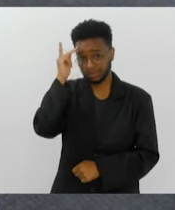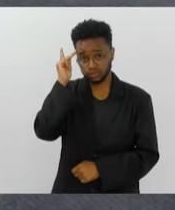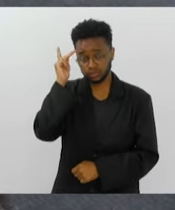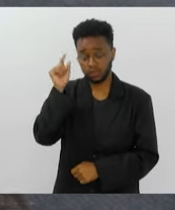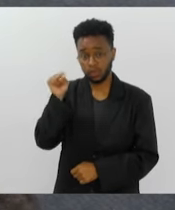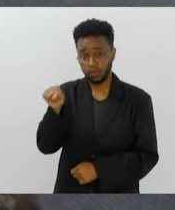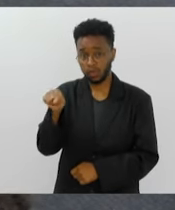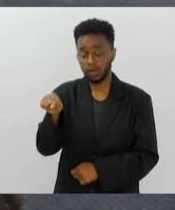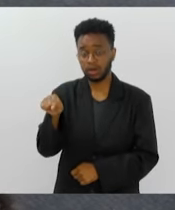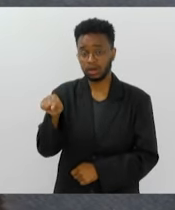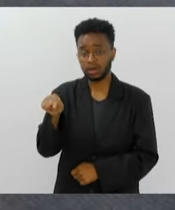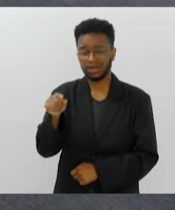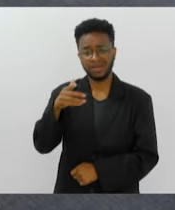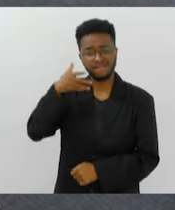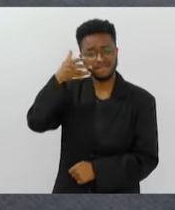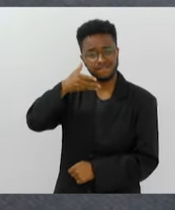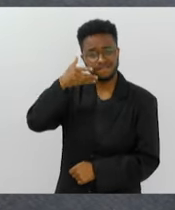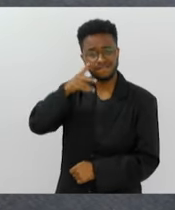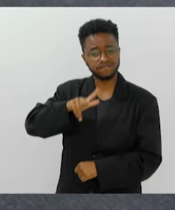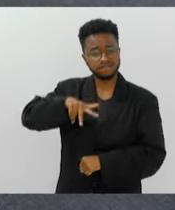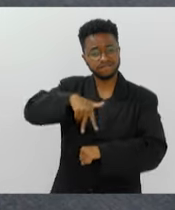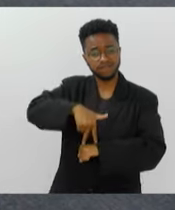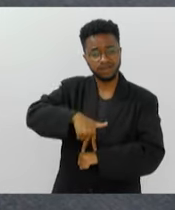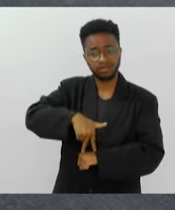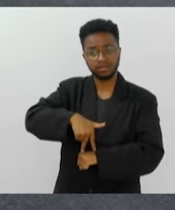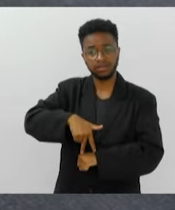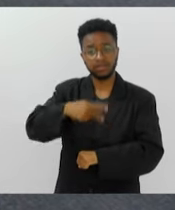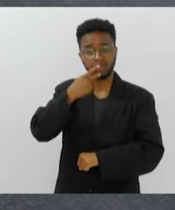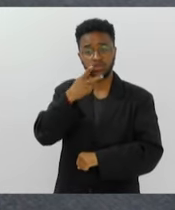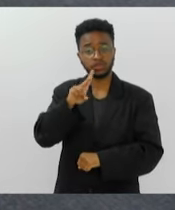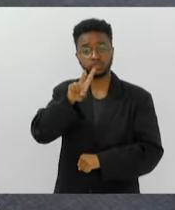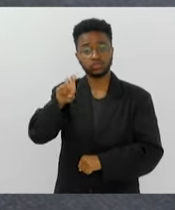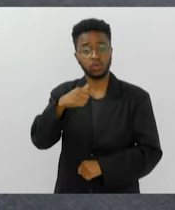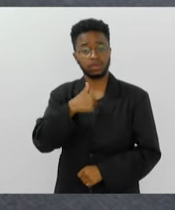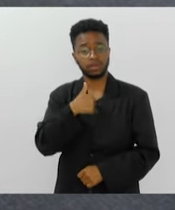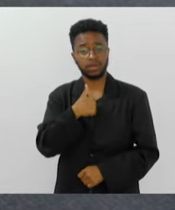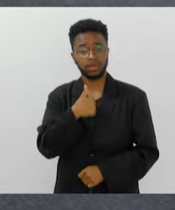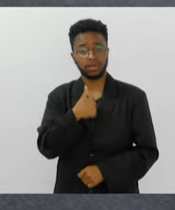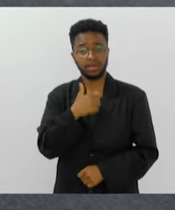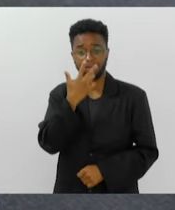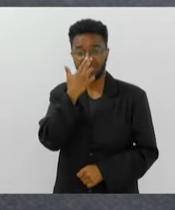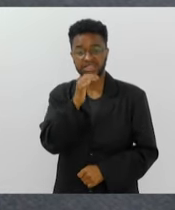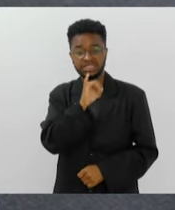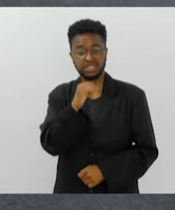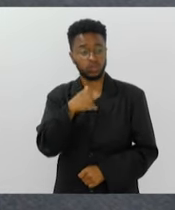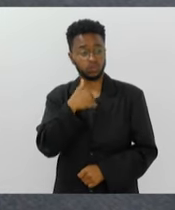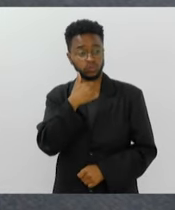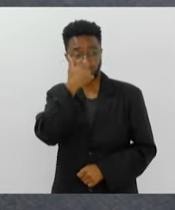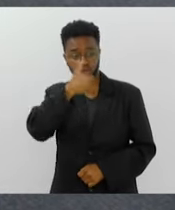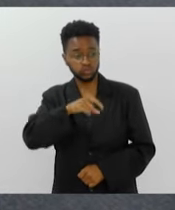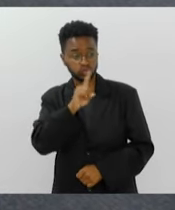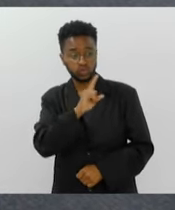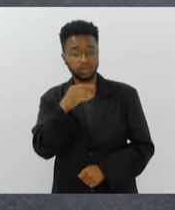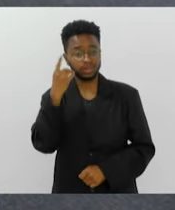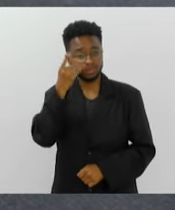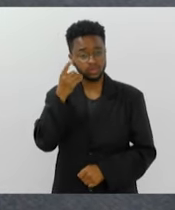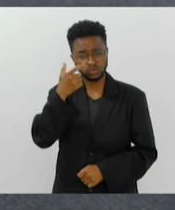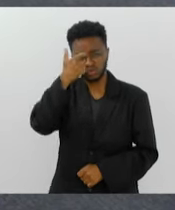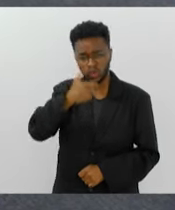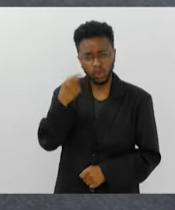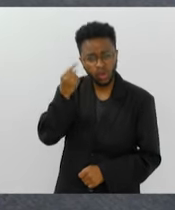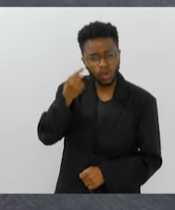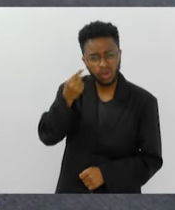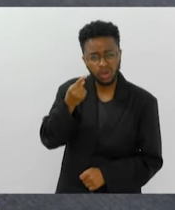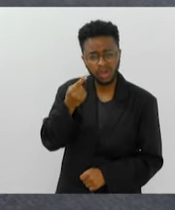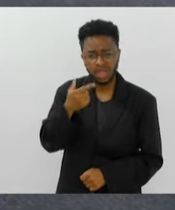é fazer uso da palavra se referindo a mim se eu não fosse deputada seria louca bom eu não vou